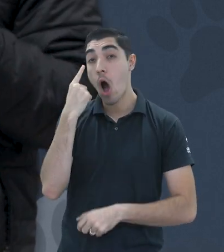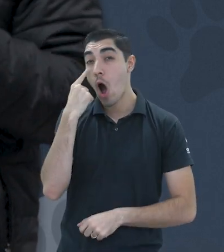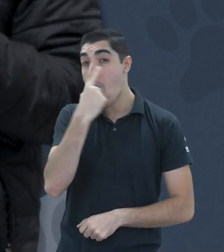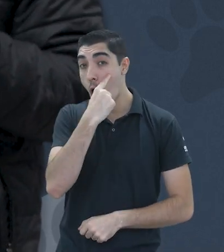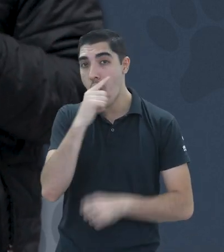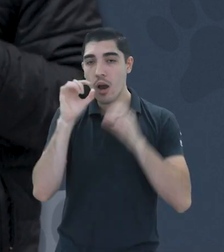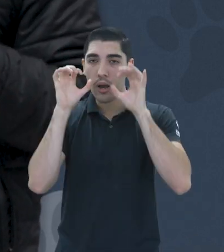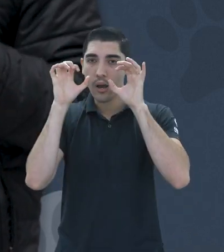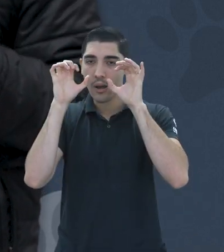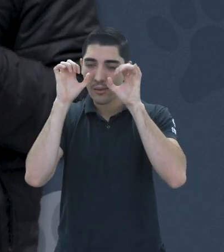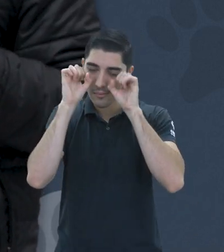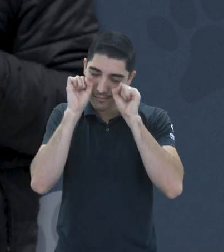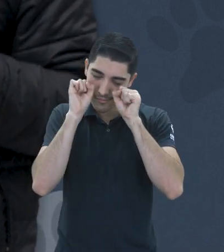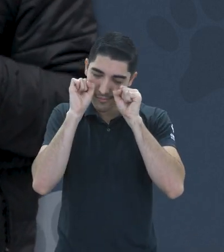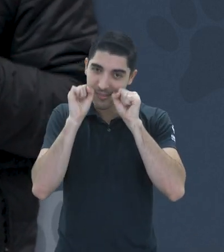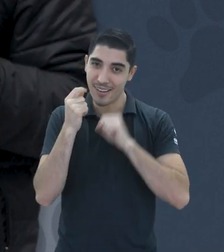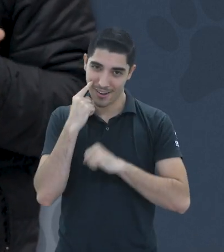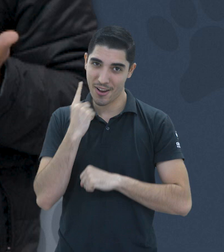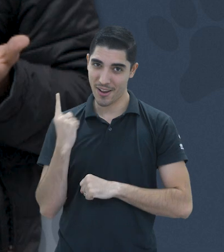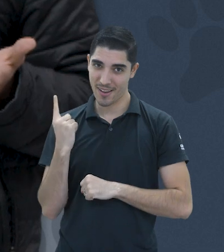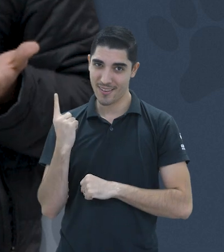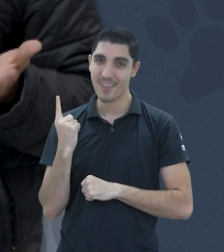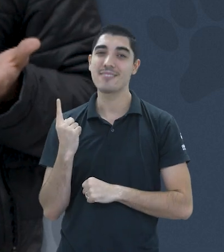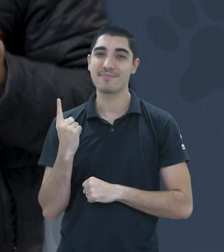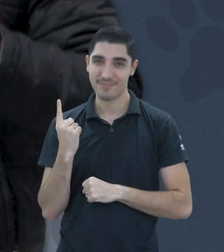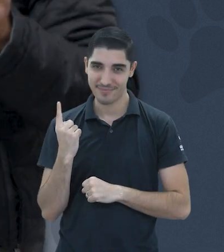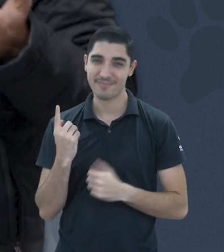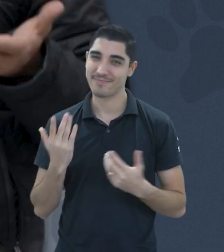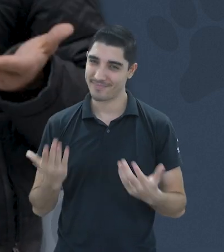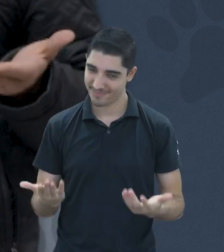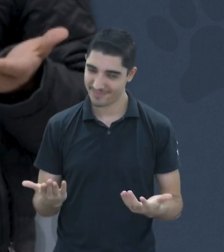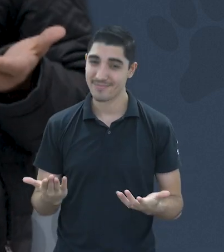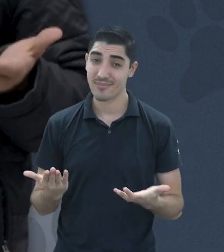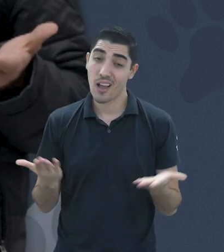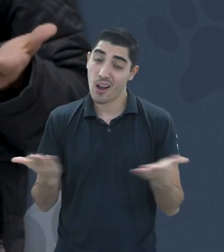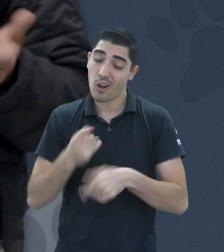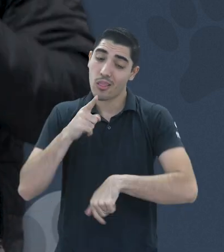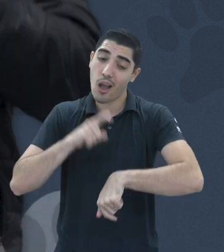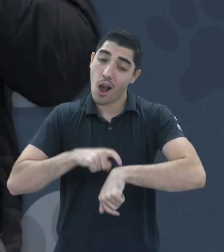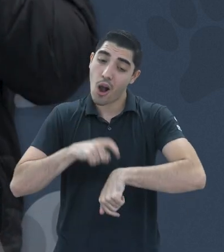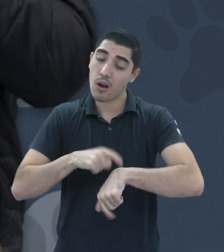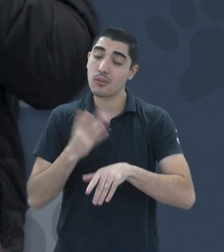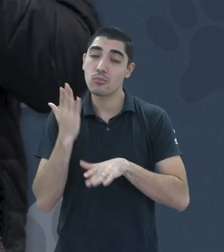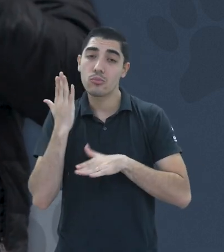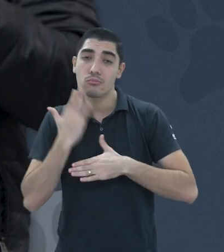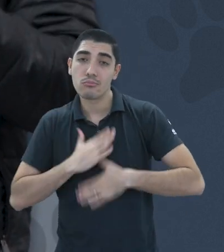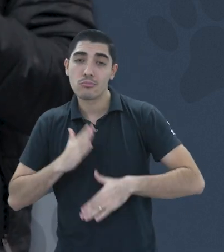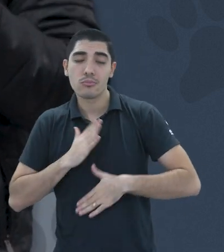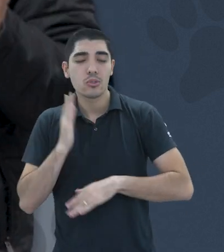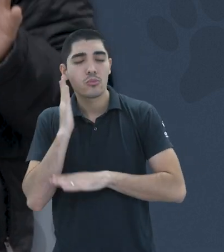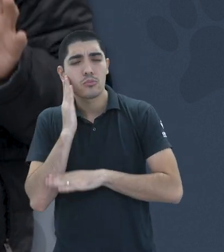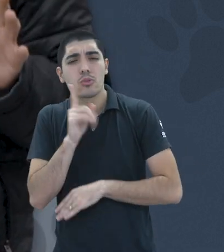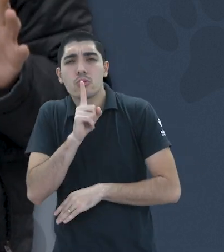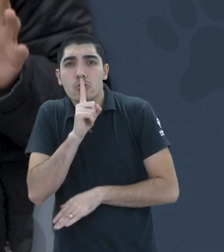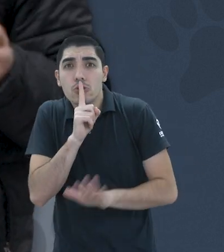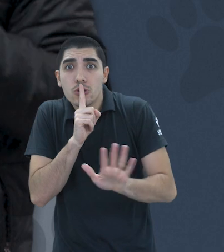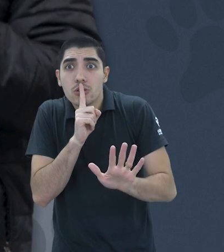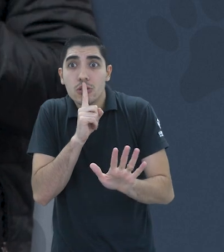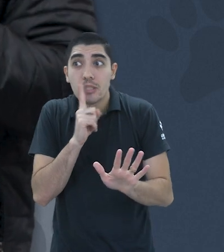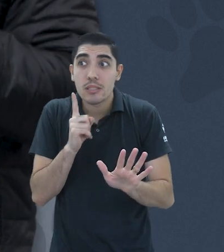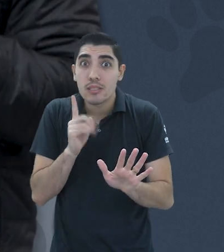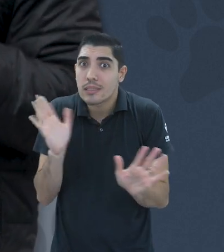olhinhos fechados deles já dizem muito, né? Tá na hora do descanso. Shhh. Vamos